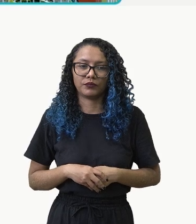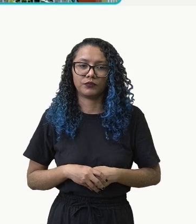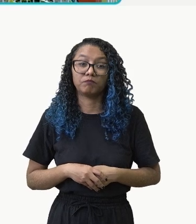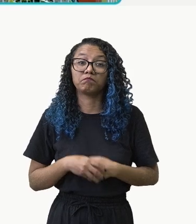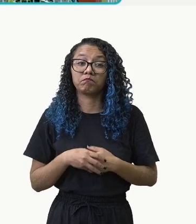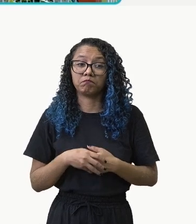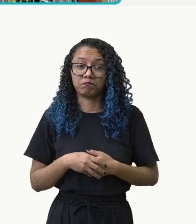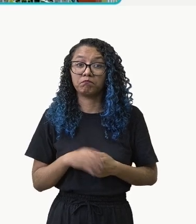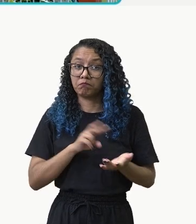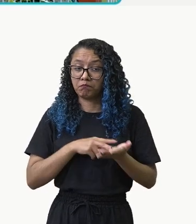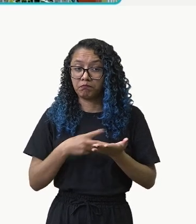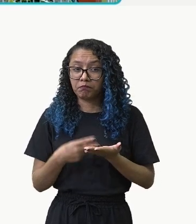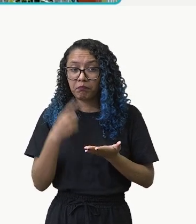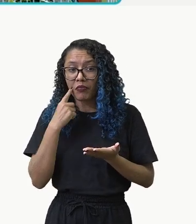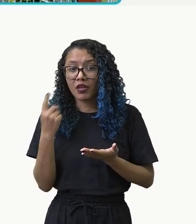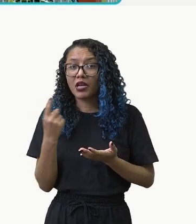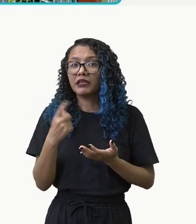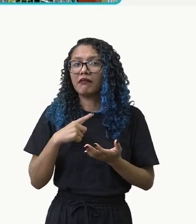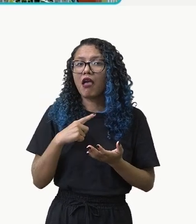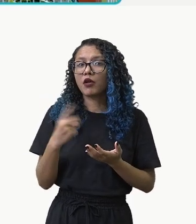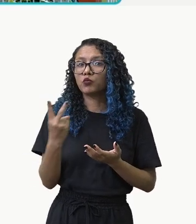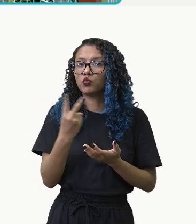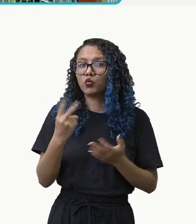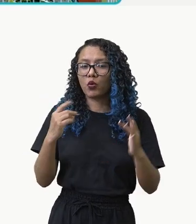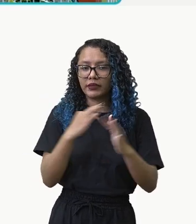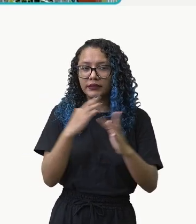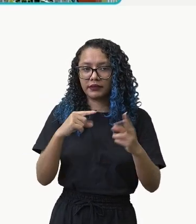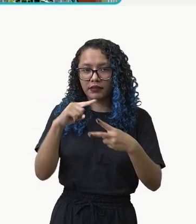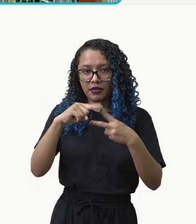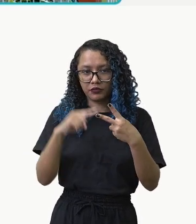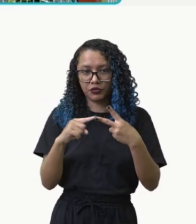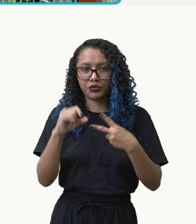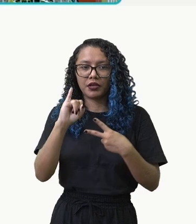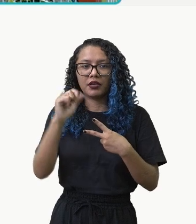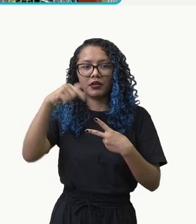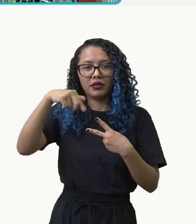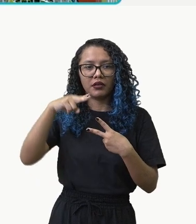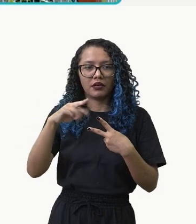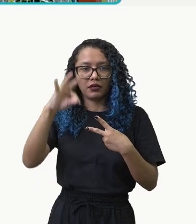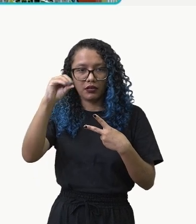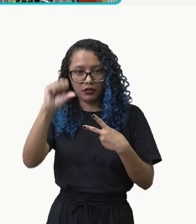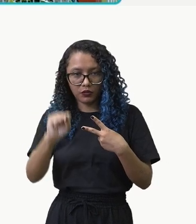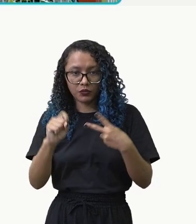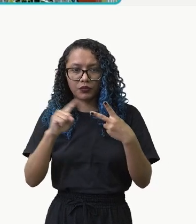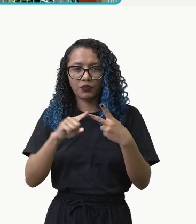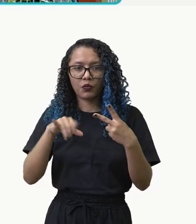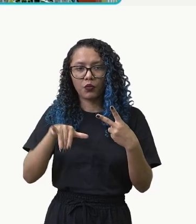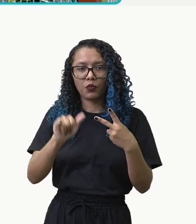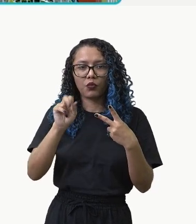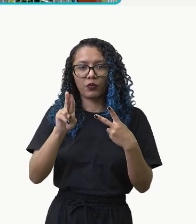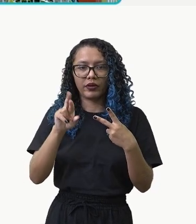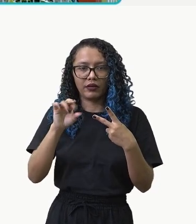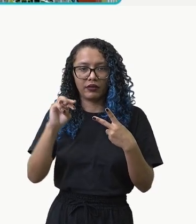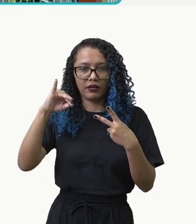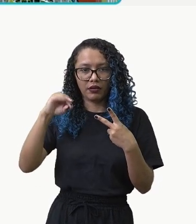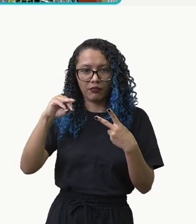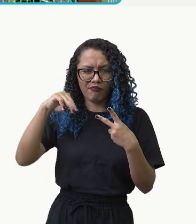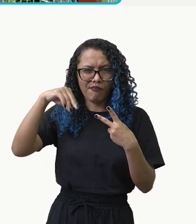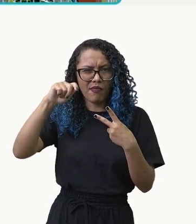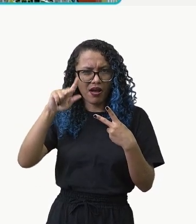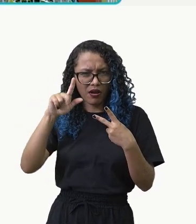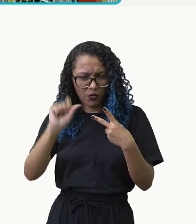Então essas duas cidades aqui iquitos e a outra yurimaguas são cidades em que